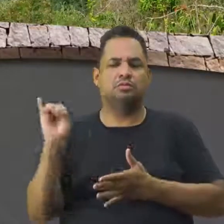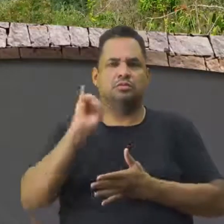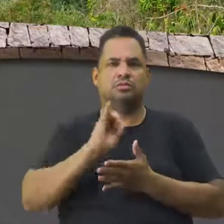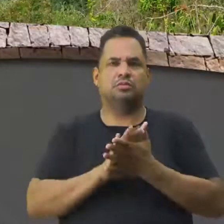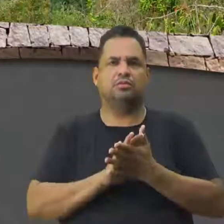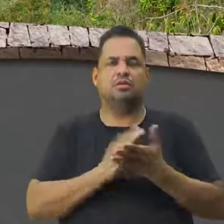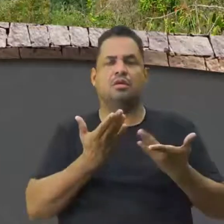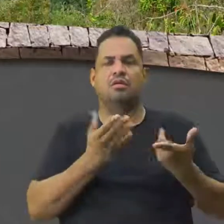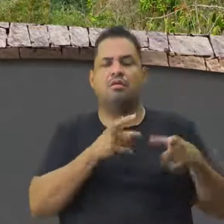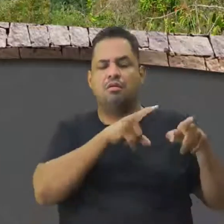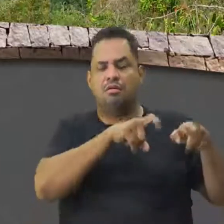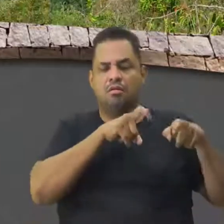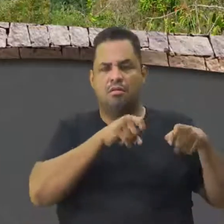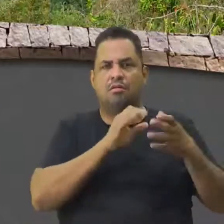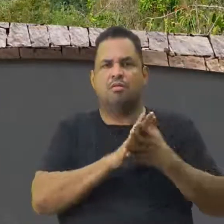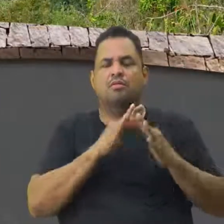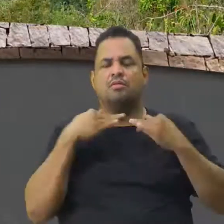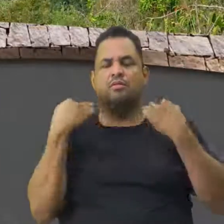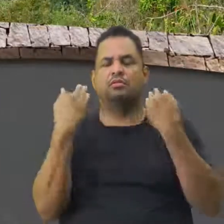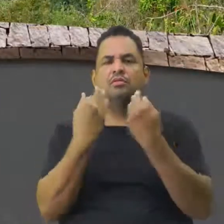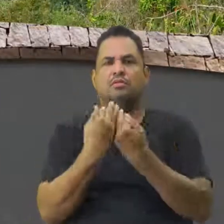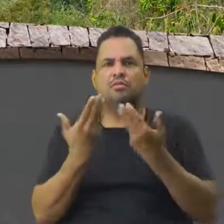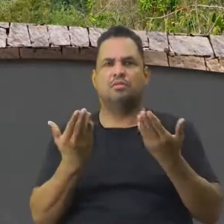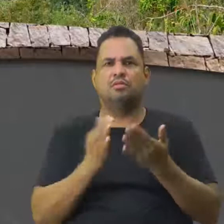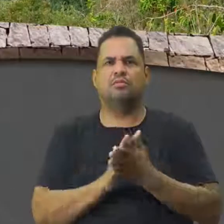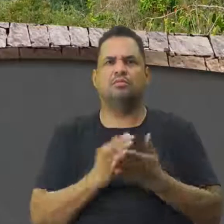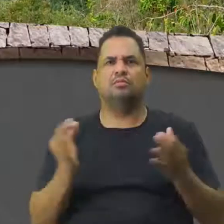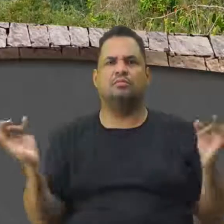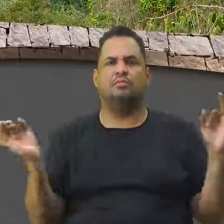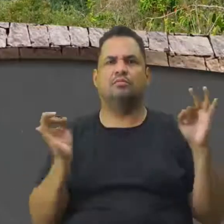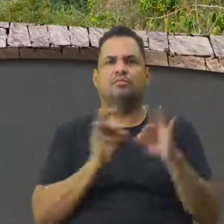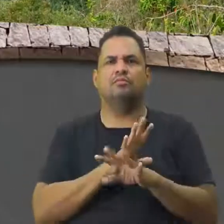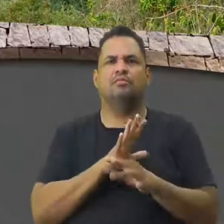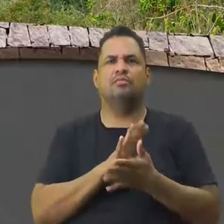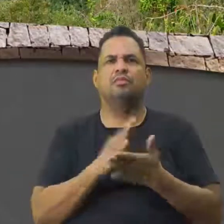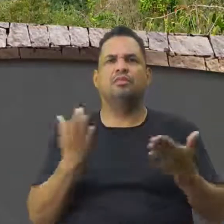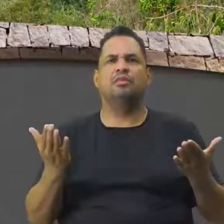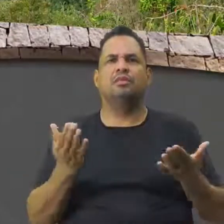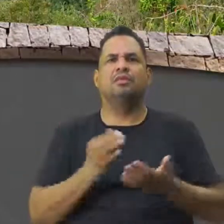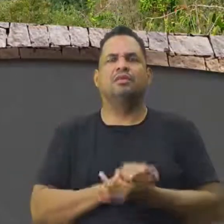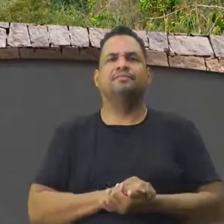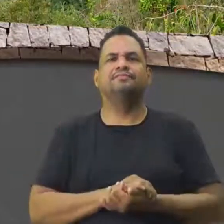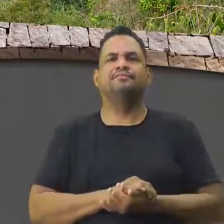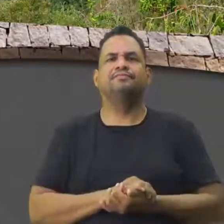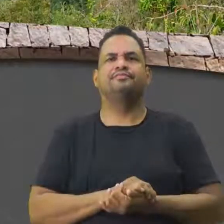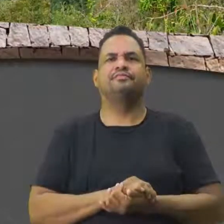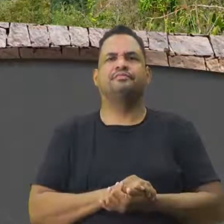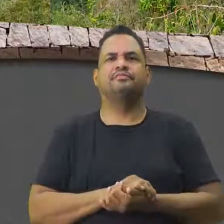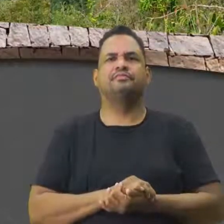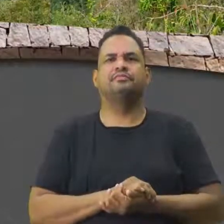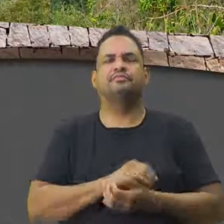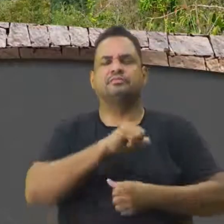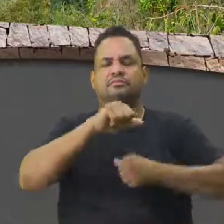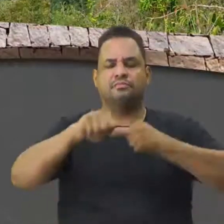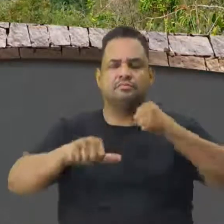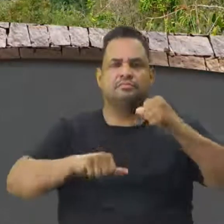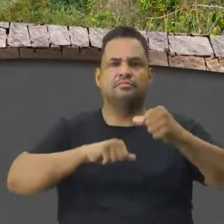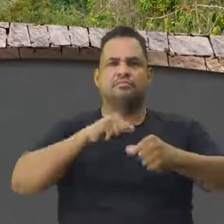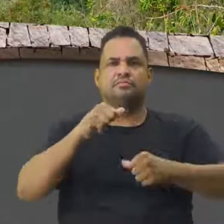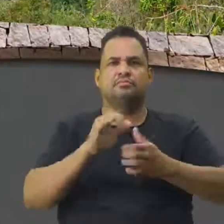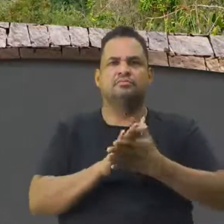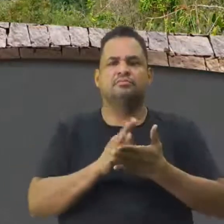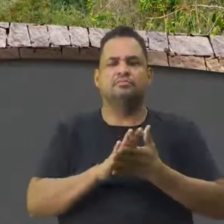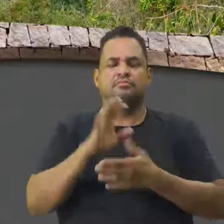é uma agricultura familiar. Portanto, essa agricultura familiar mudou o